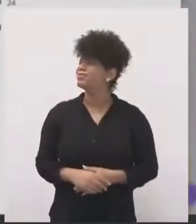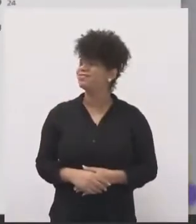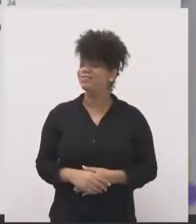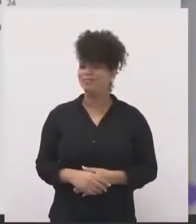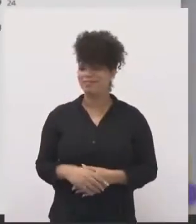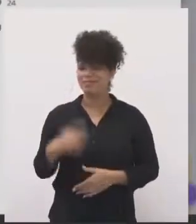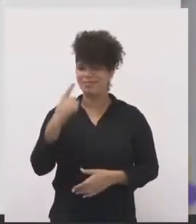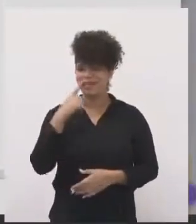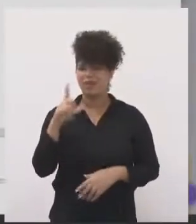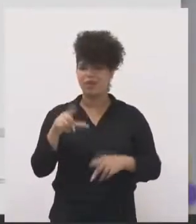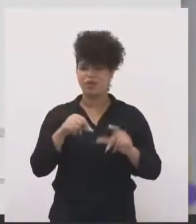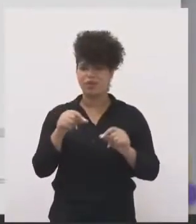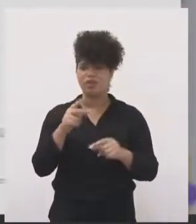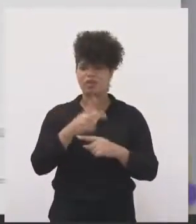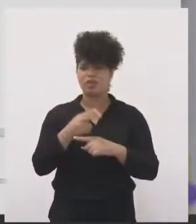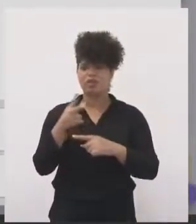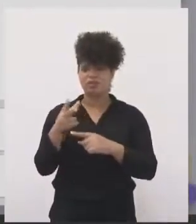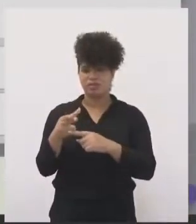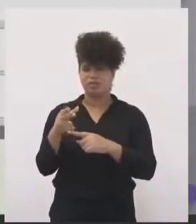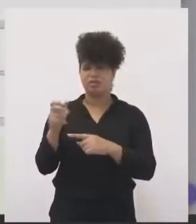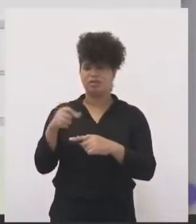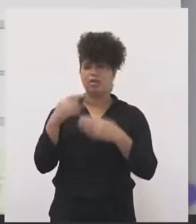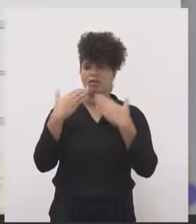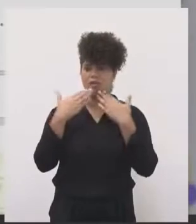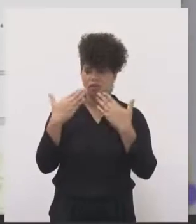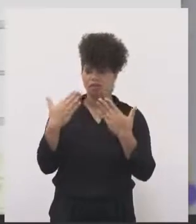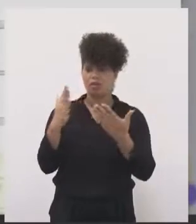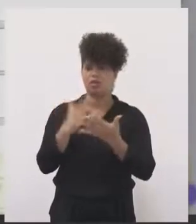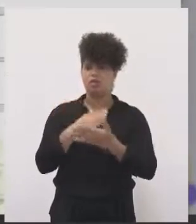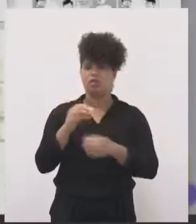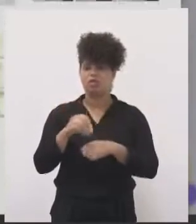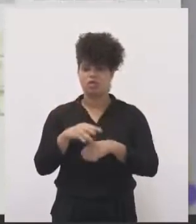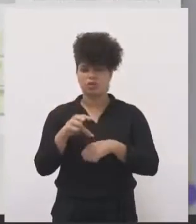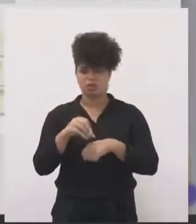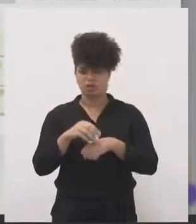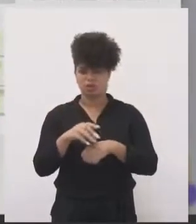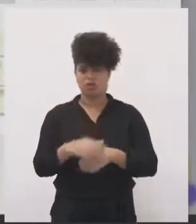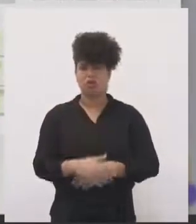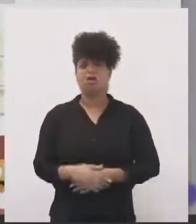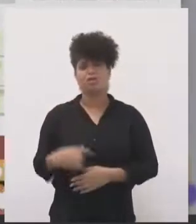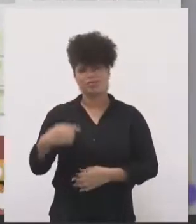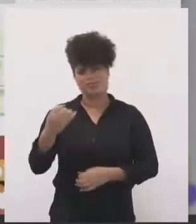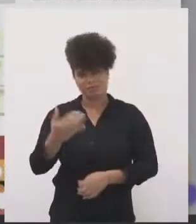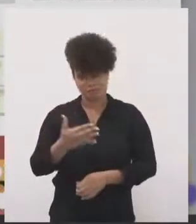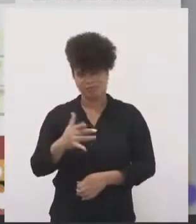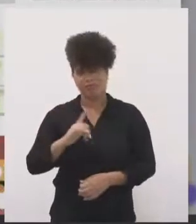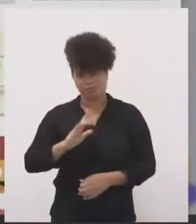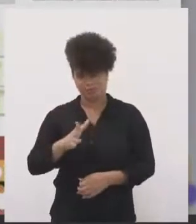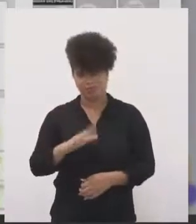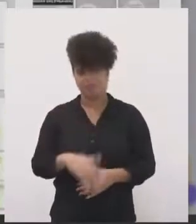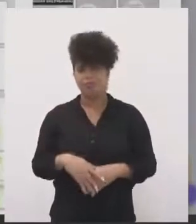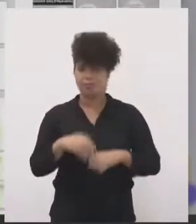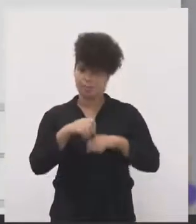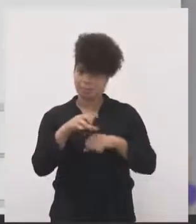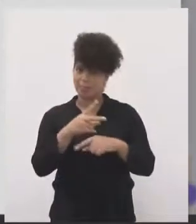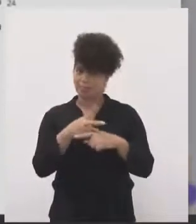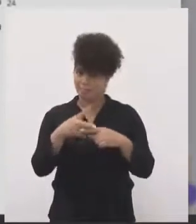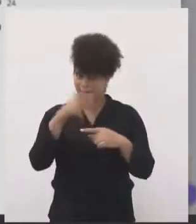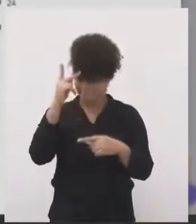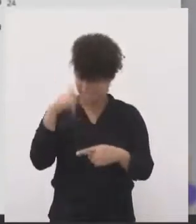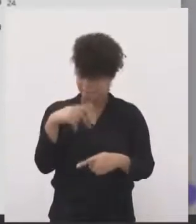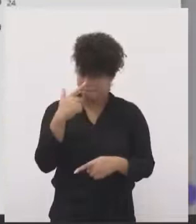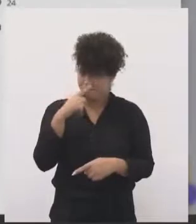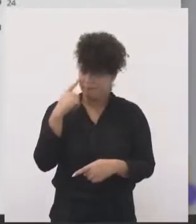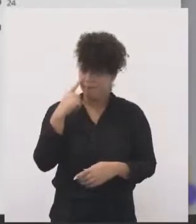e já pedir para editar. Aqui embaixo mostra algumas recomendações, como eu já comentei com vocês anteriormente. Então, observem